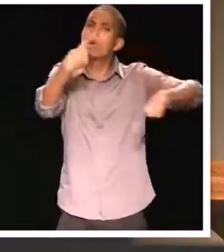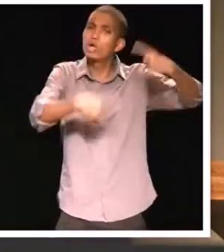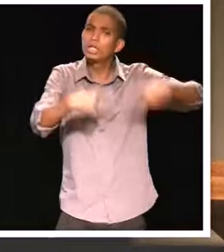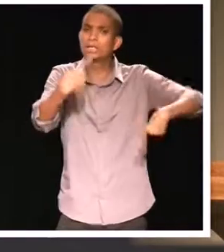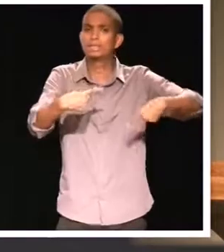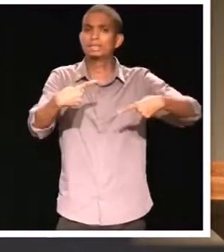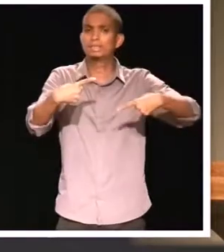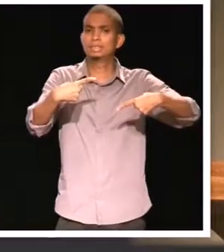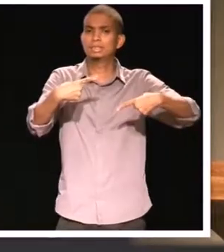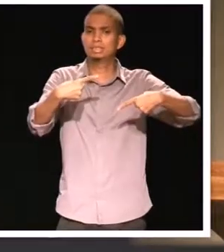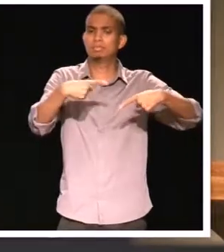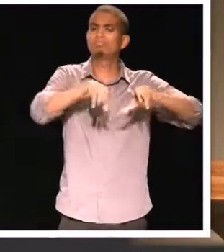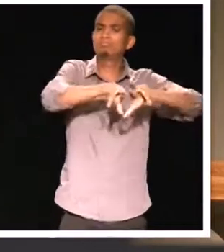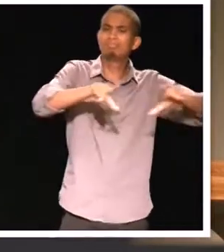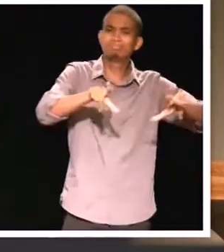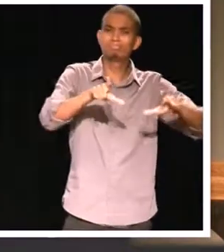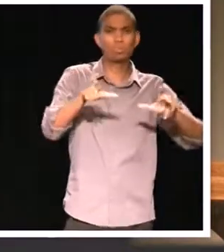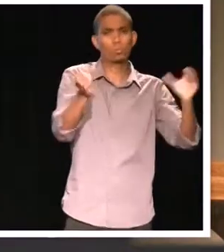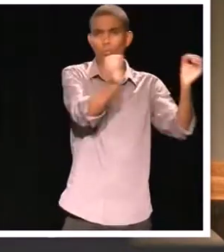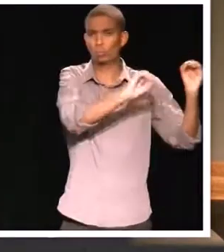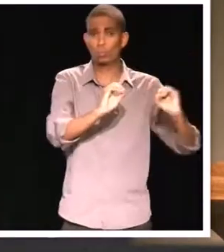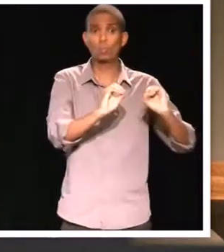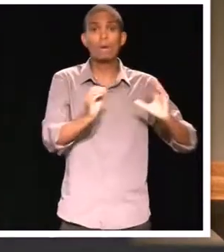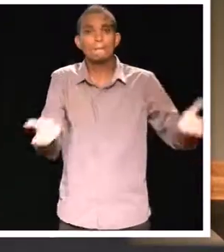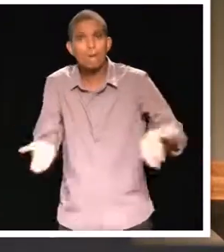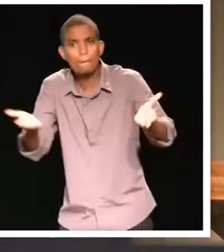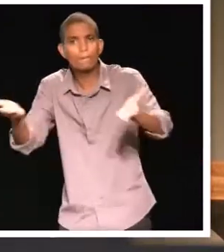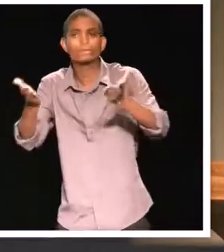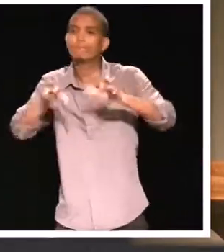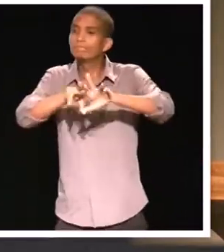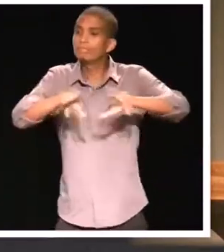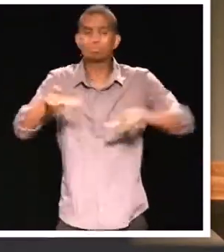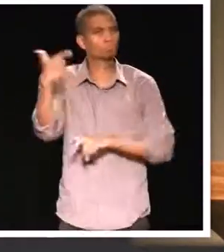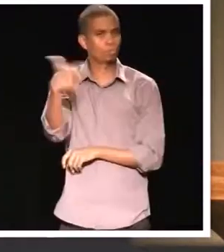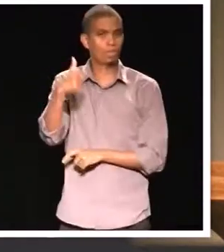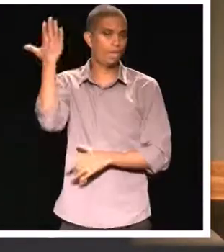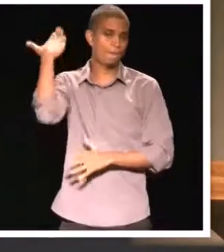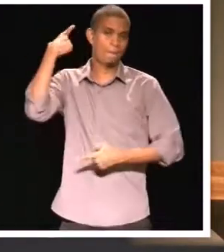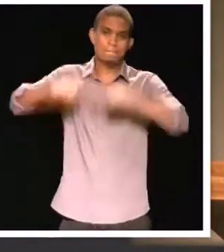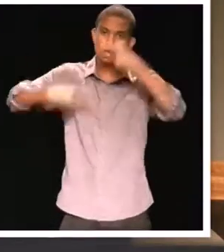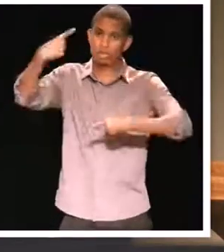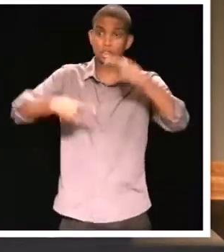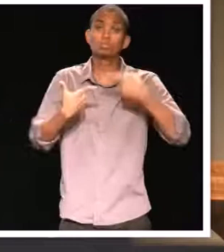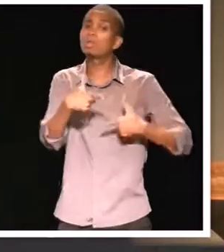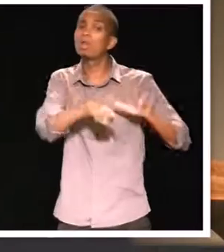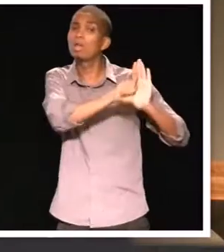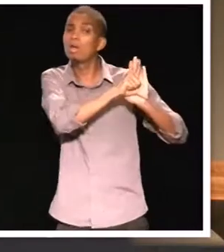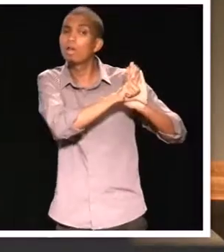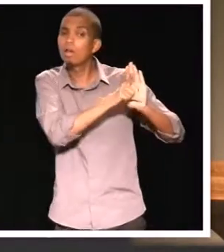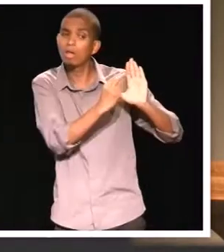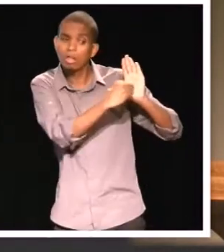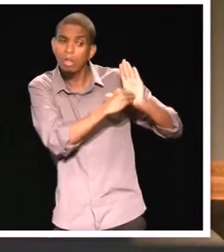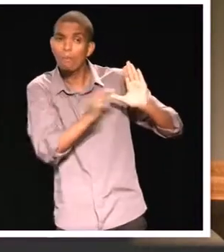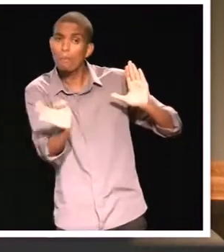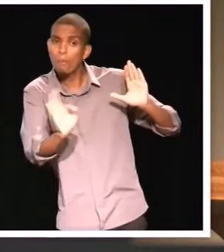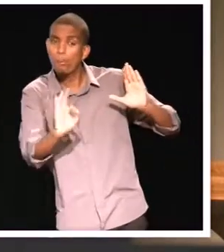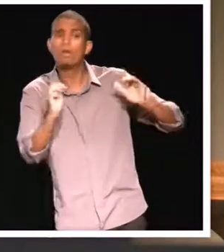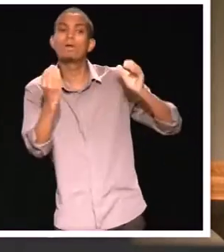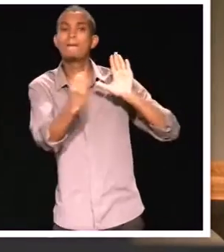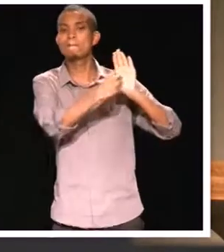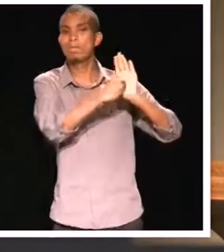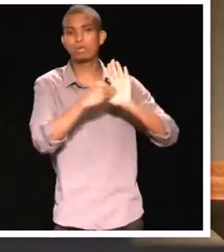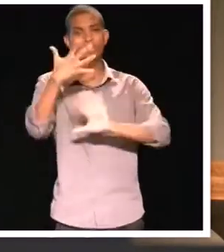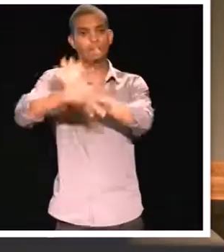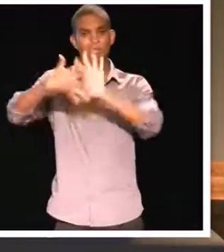tolerância, nem políticas de promoção. Não tínhamos nenhuma legislação que mencionasse a língua